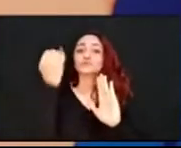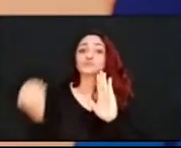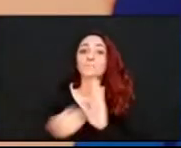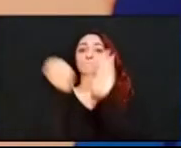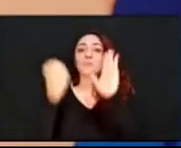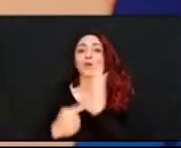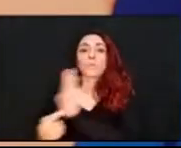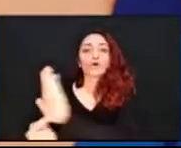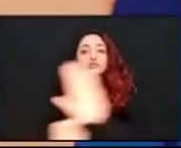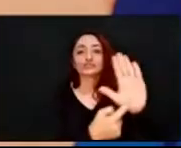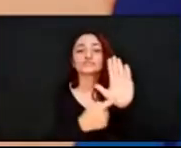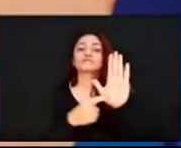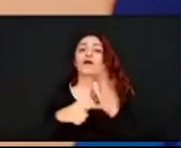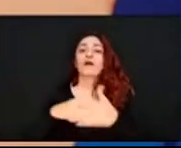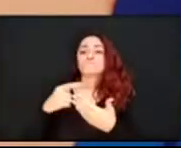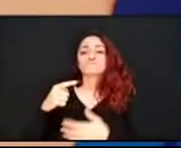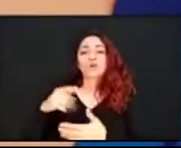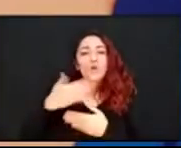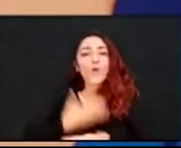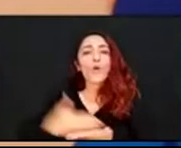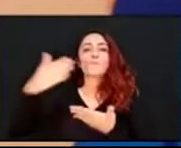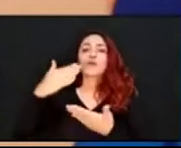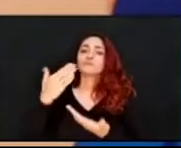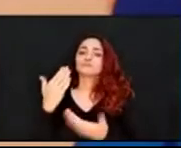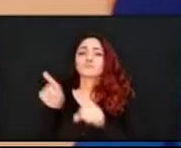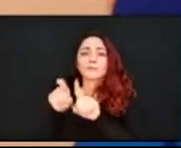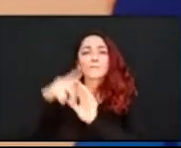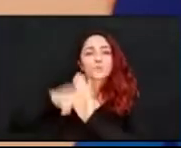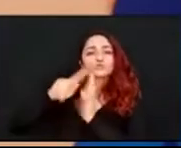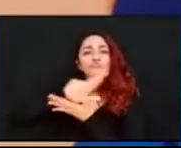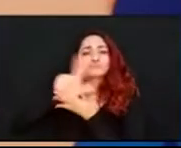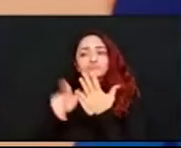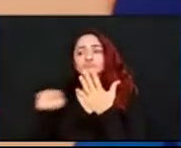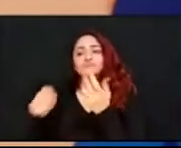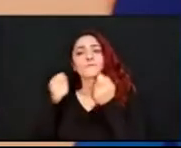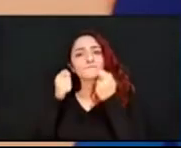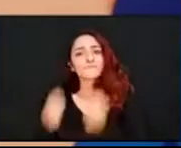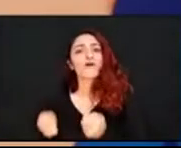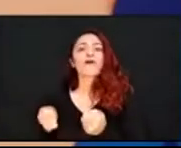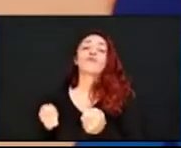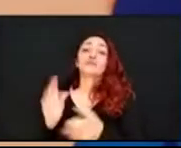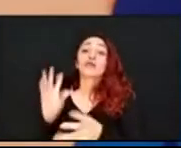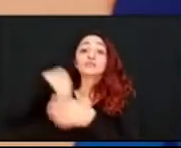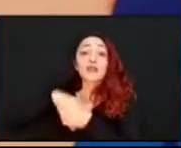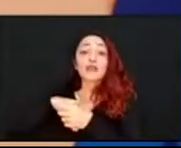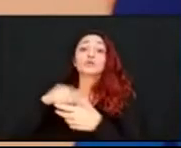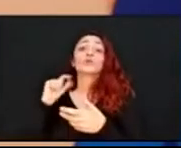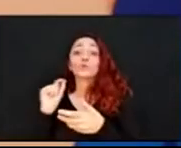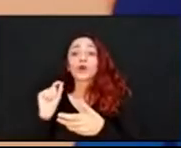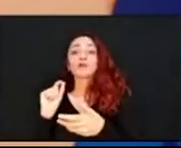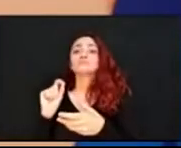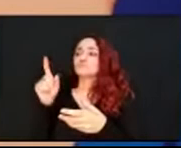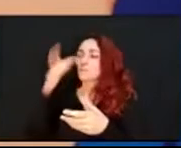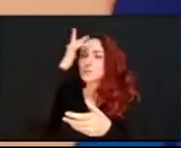dessas ações mas muito mais de consolidar tudo isso dentro de um pacto para as pessoas para os